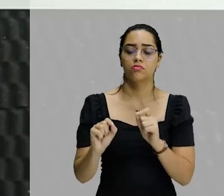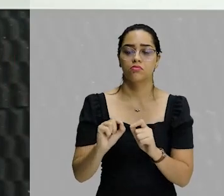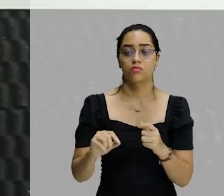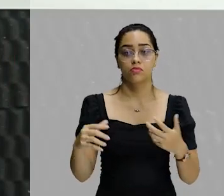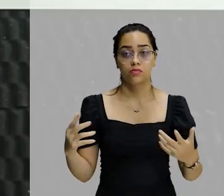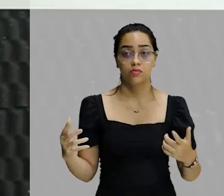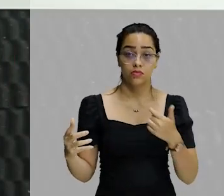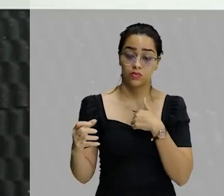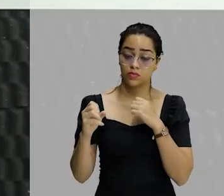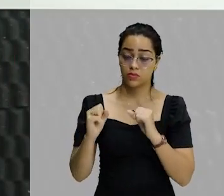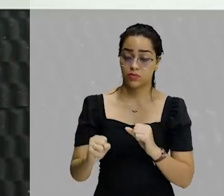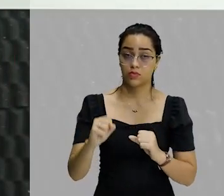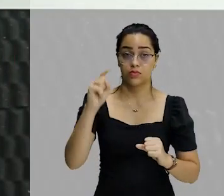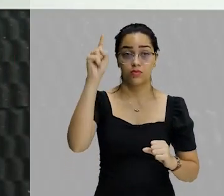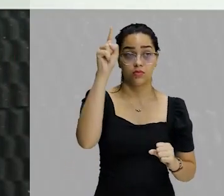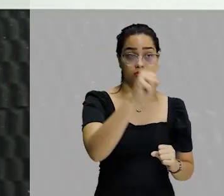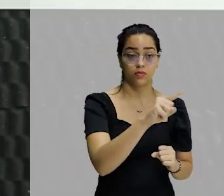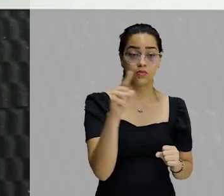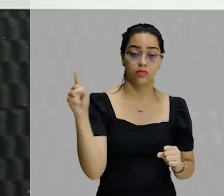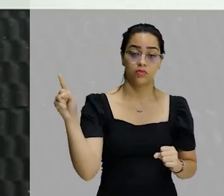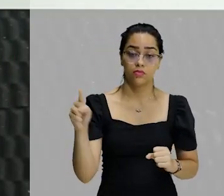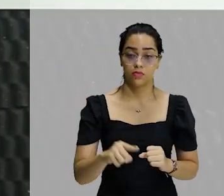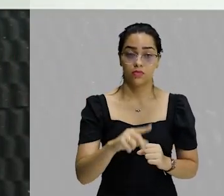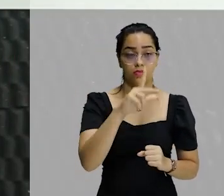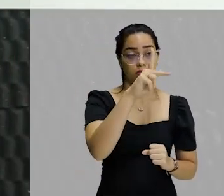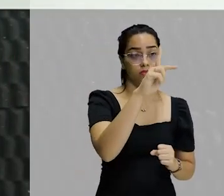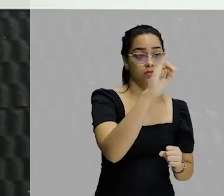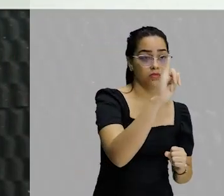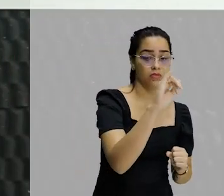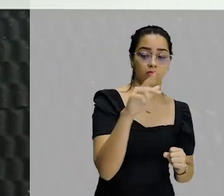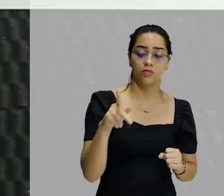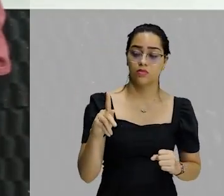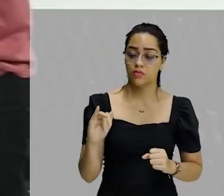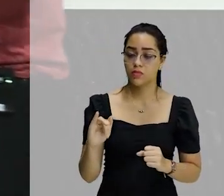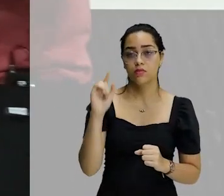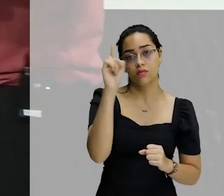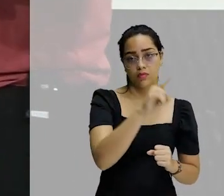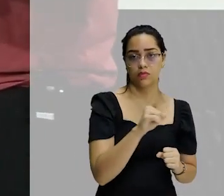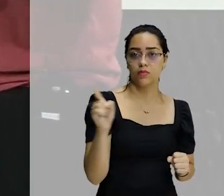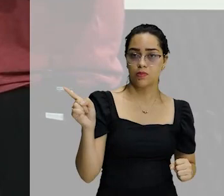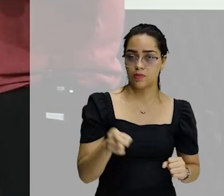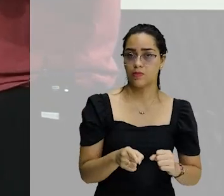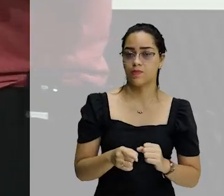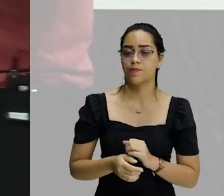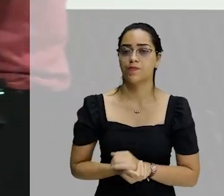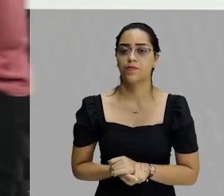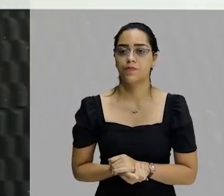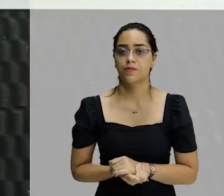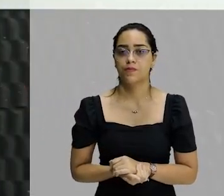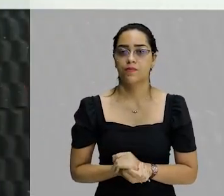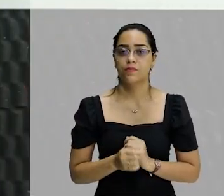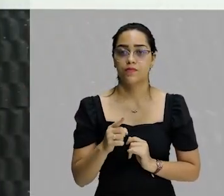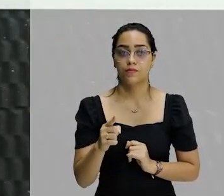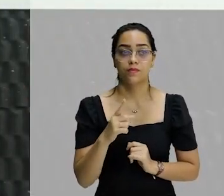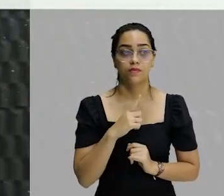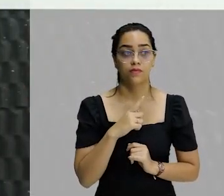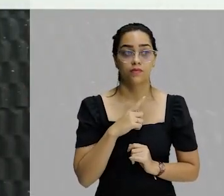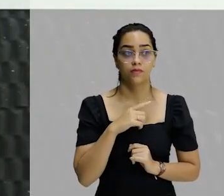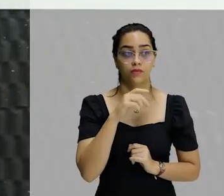posso cancelar esse π aqui com esse π aqui, ó. Aí você vai ter